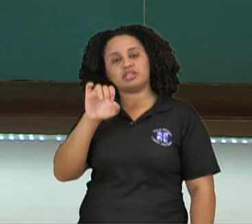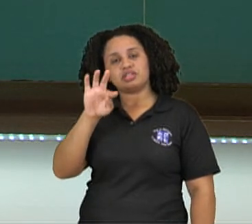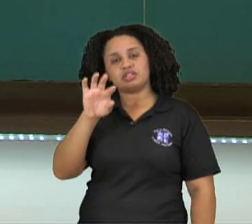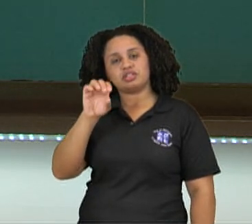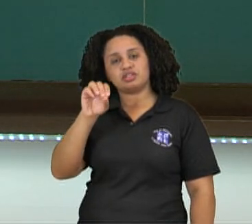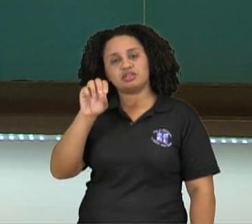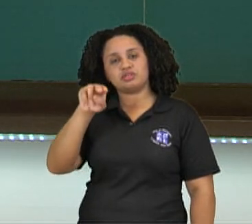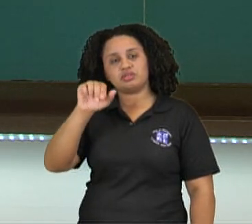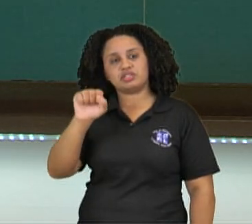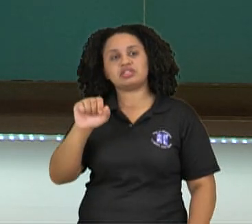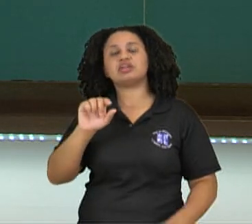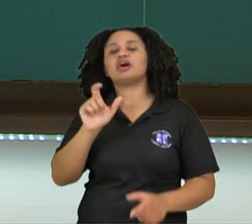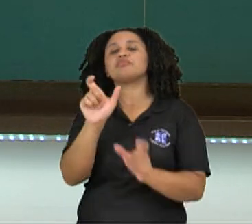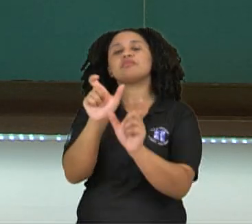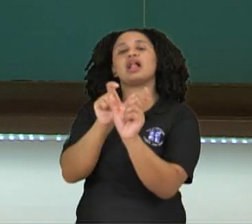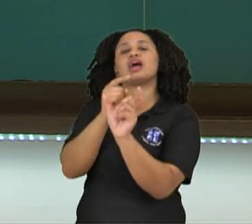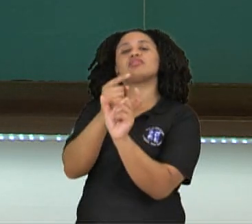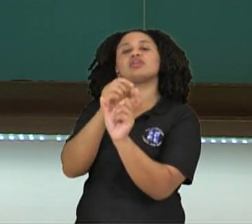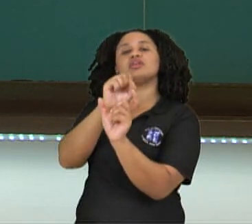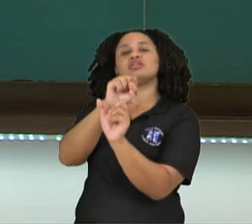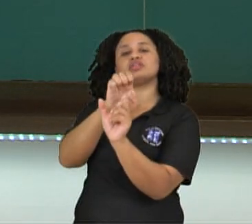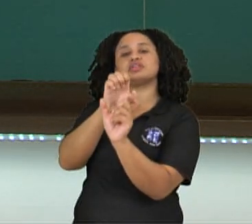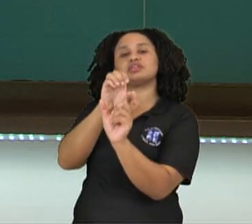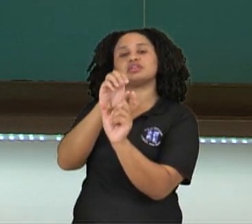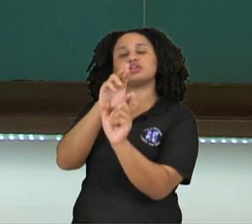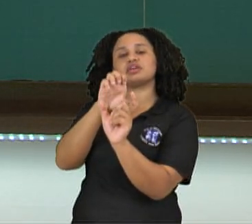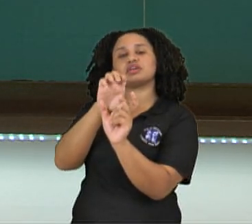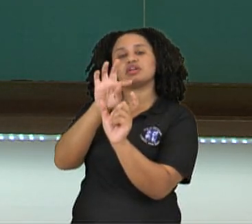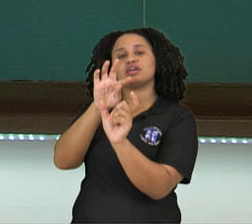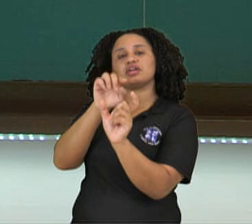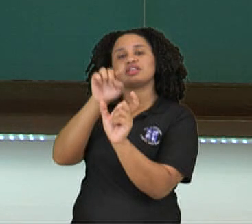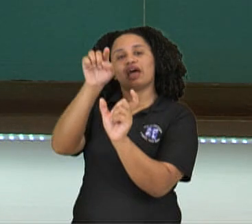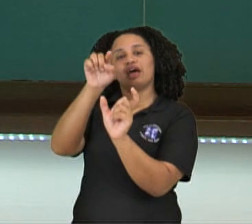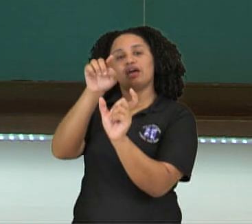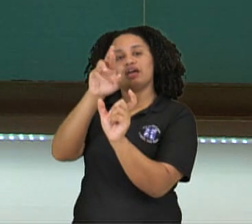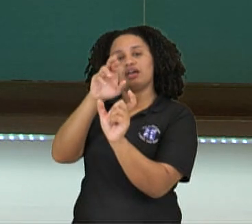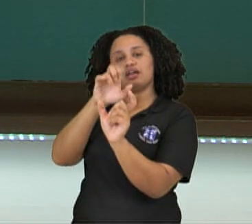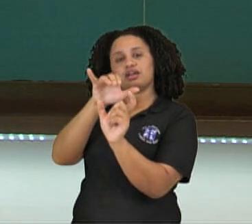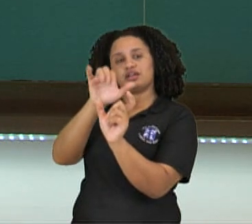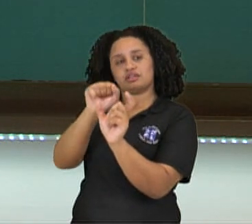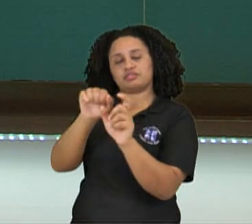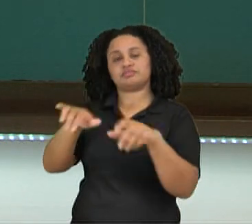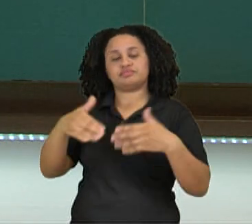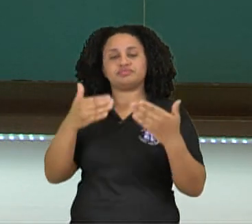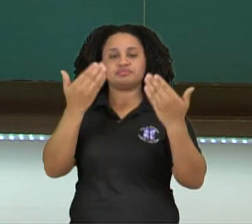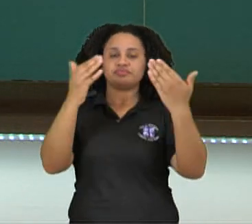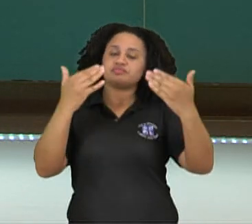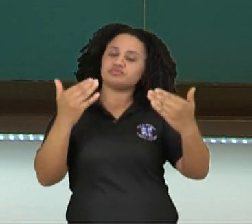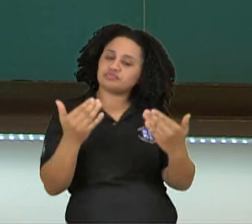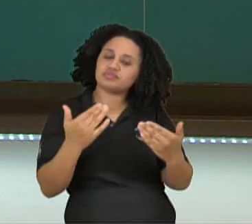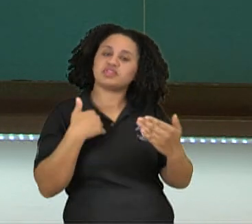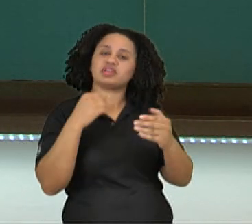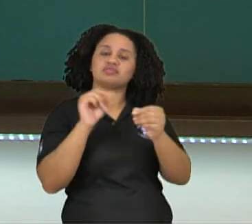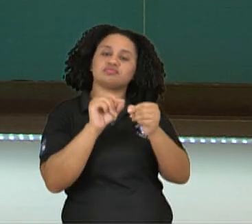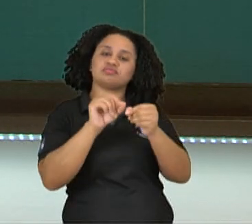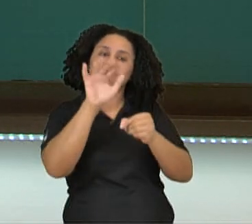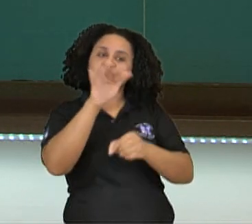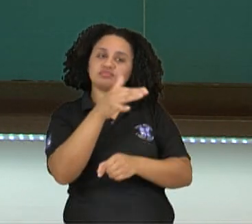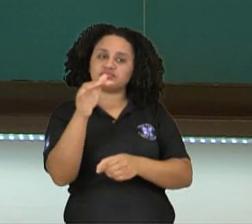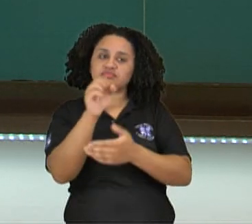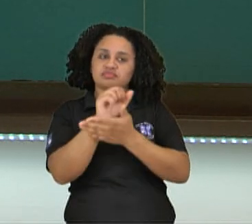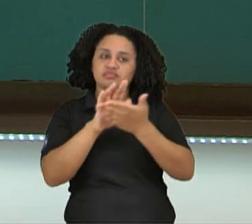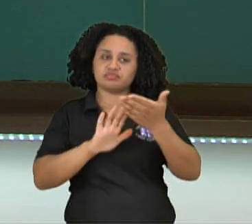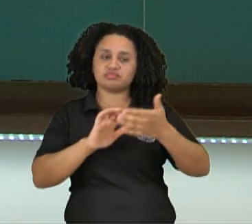é a palavra que está aqui, secretária, né? Então, vocês analisaram aqui, fizeram essa tabela, né, nessa